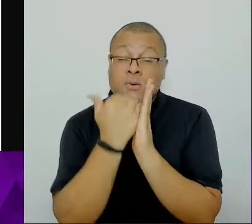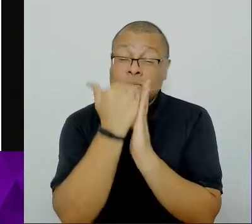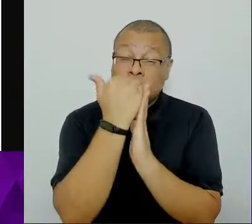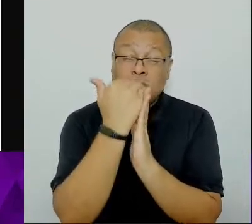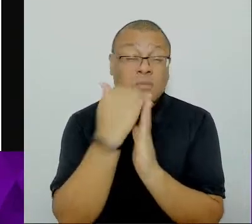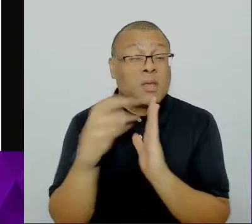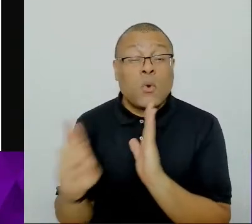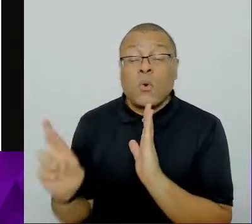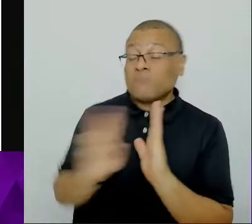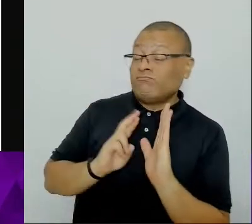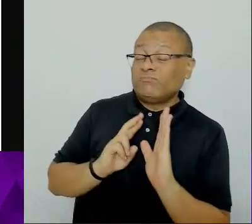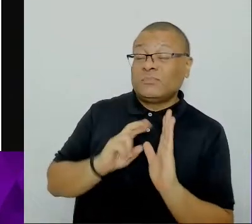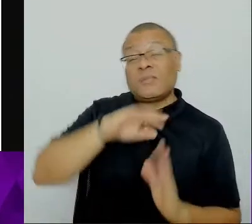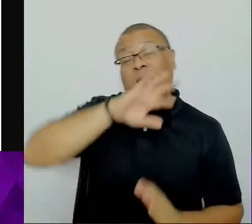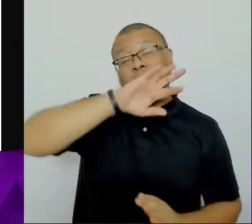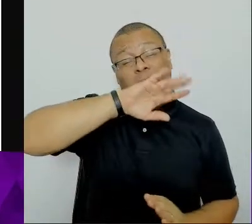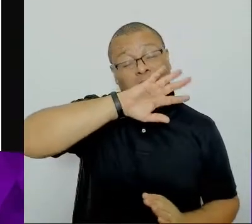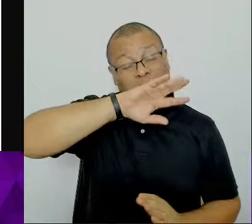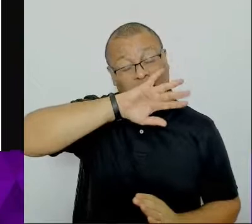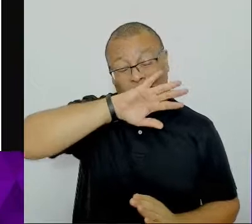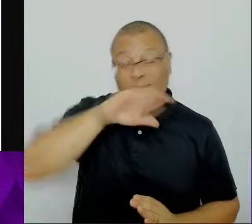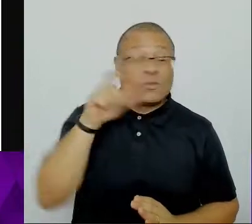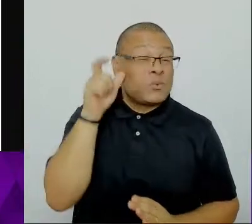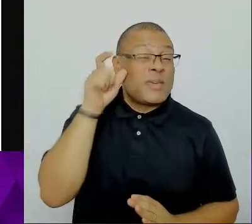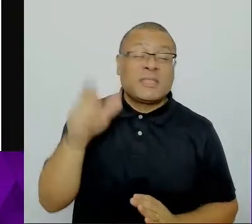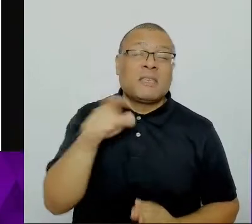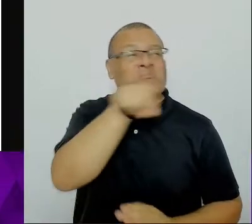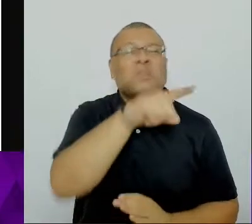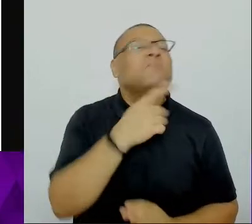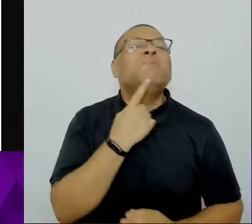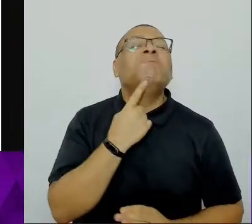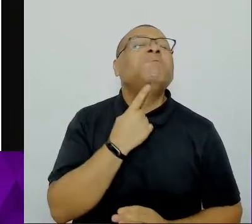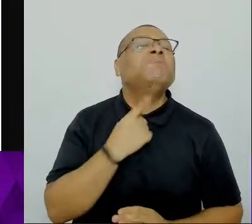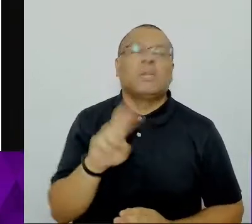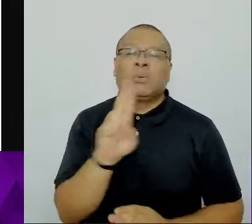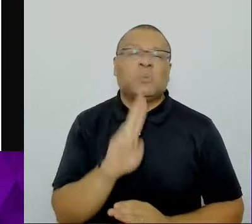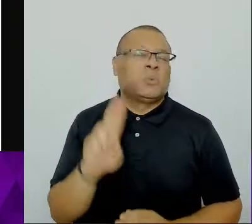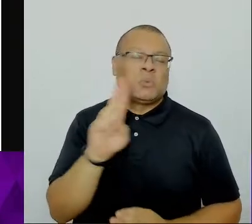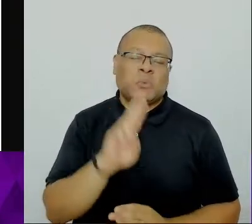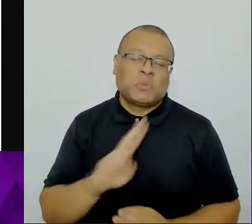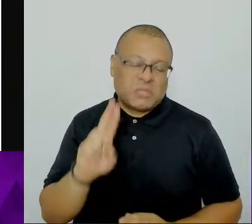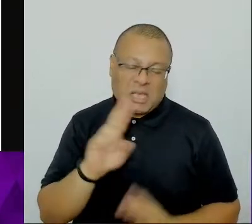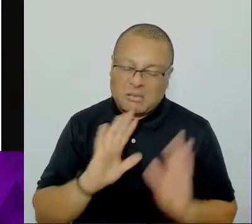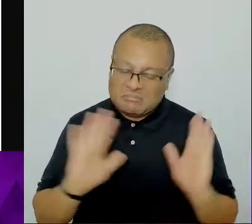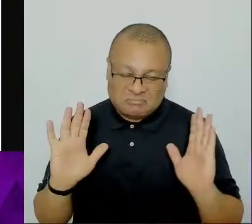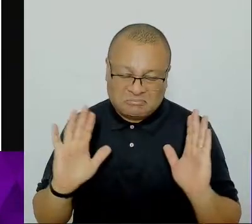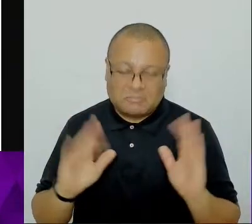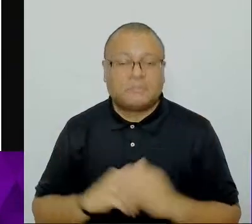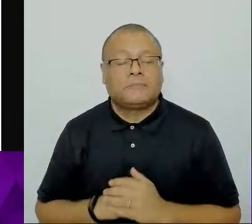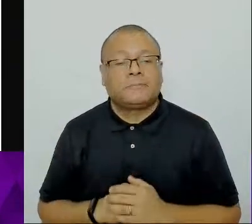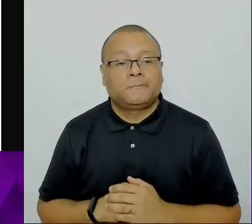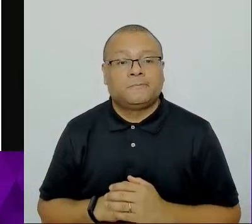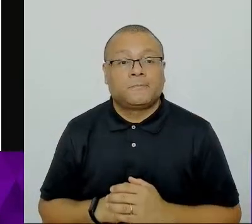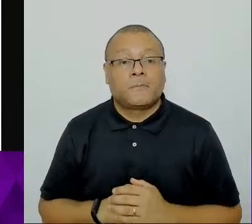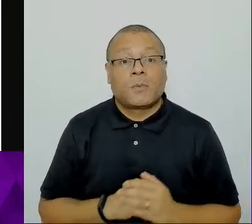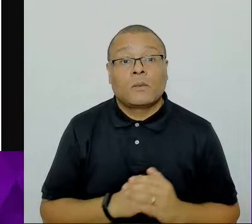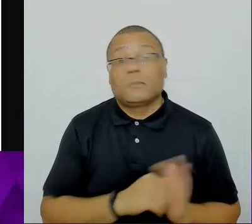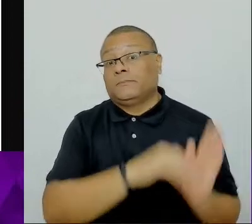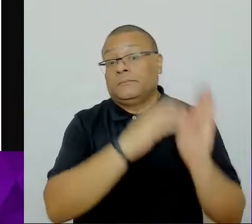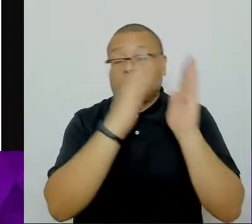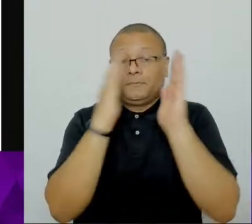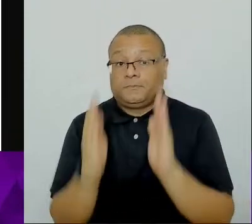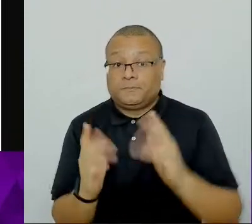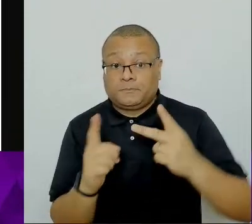não é uma aplicação interessante de ser utilizada, né, a usabilidade dela não fica boa,